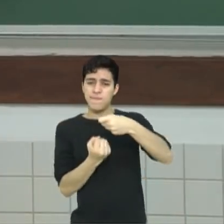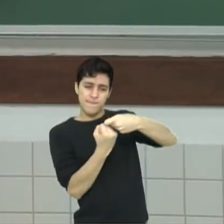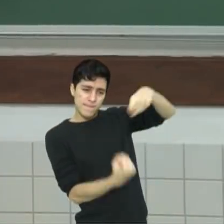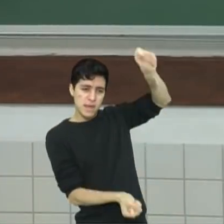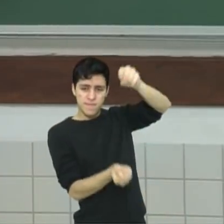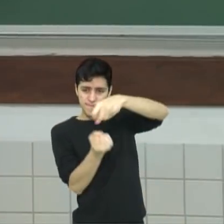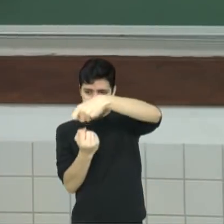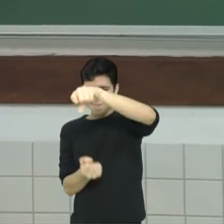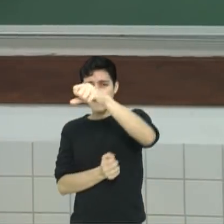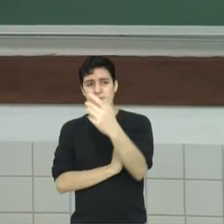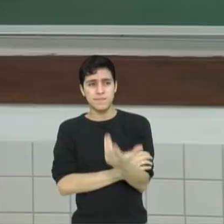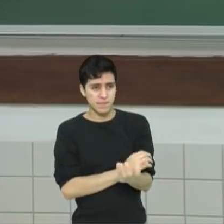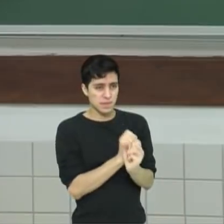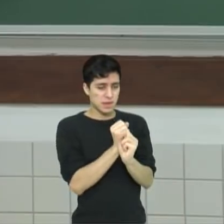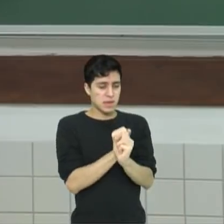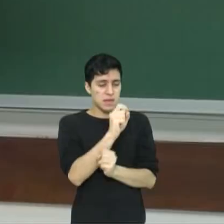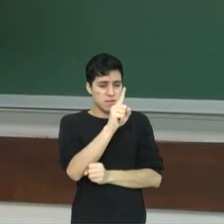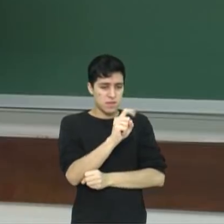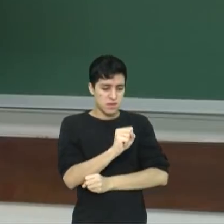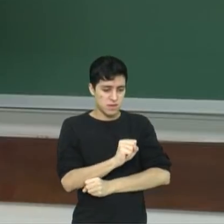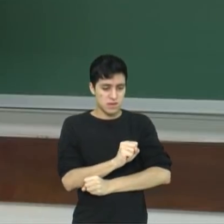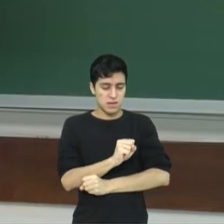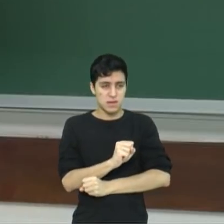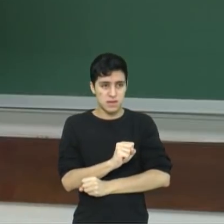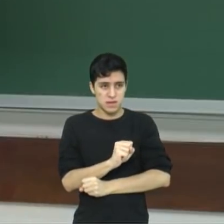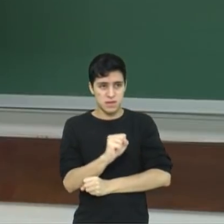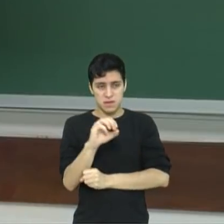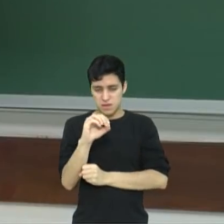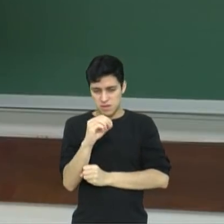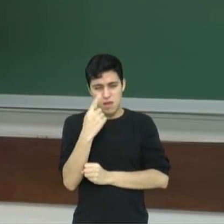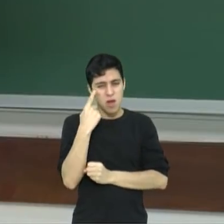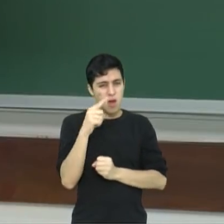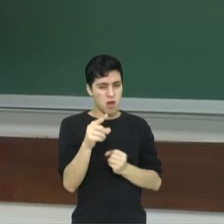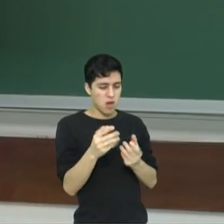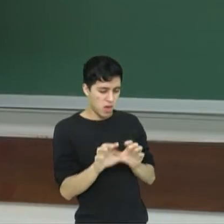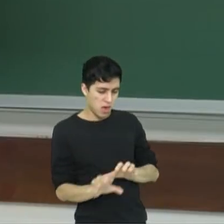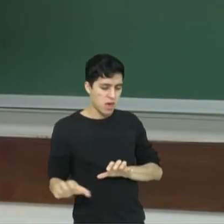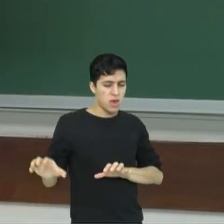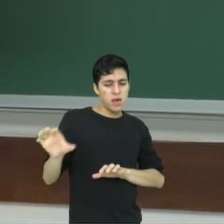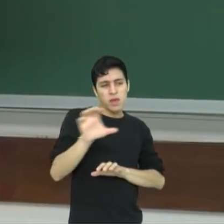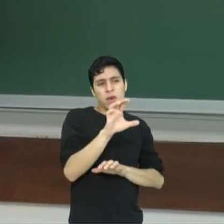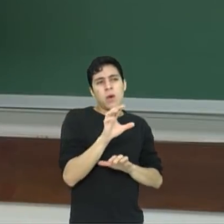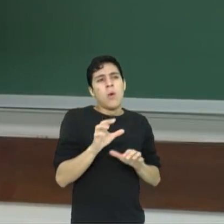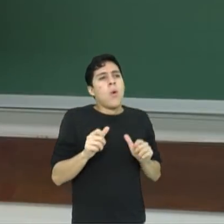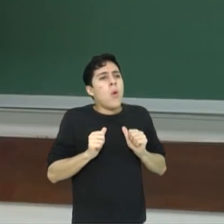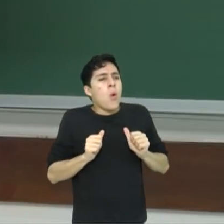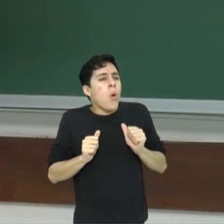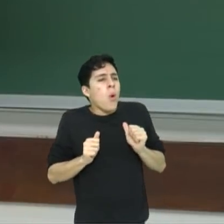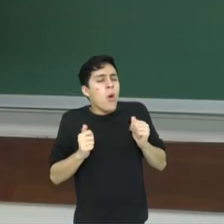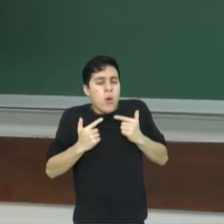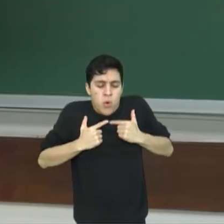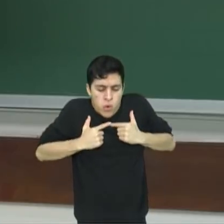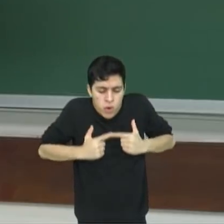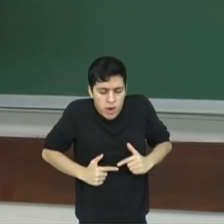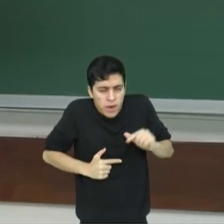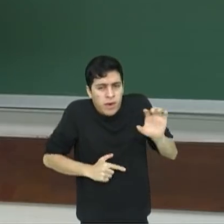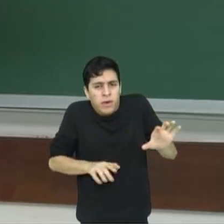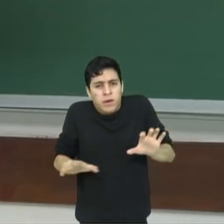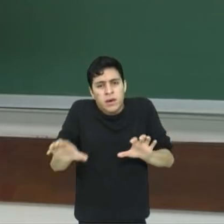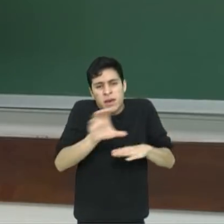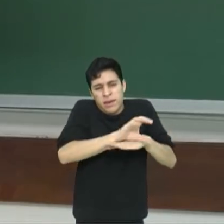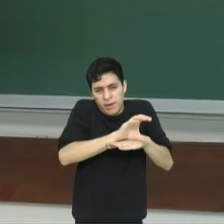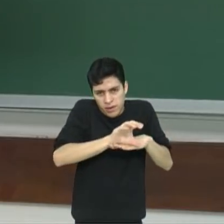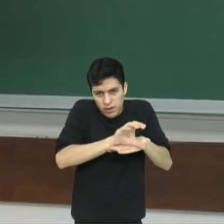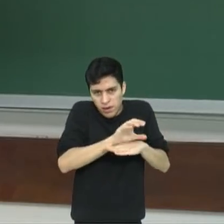está aqui o mapa, 1880, olha como é que a região neutra é a que está em